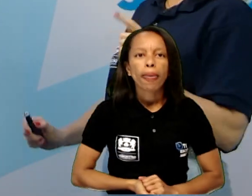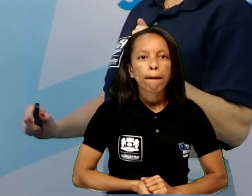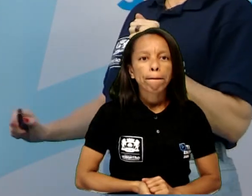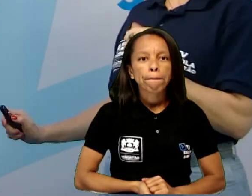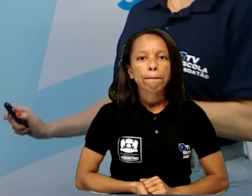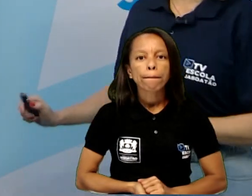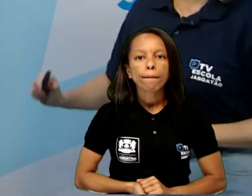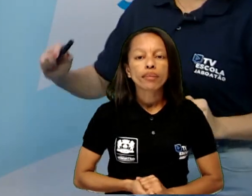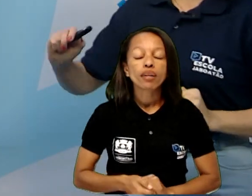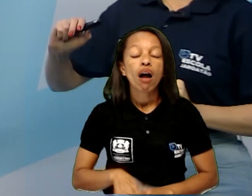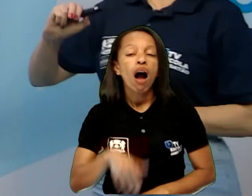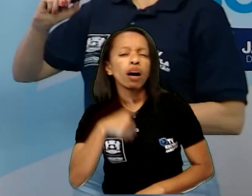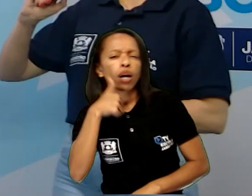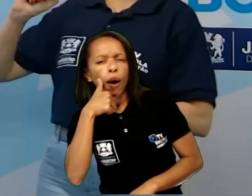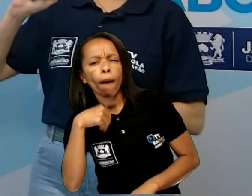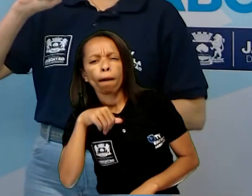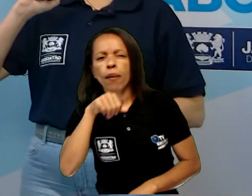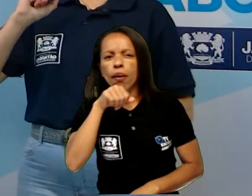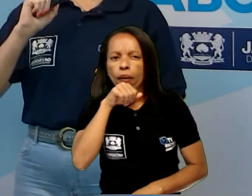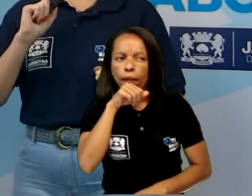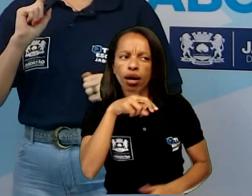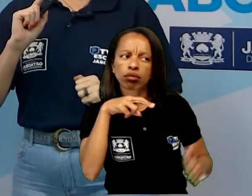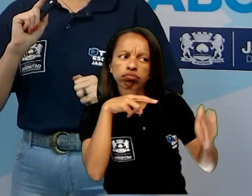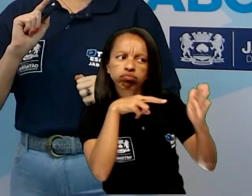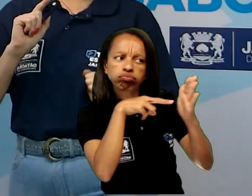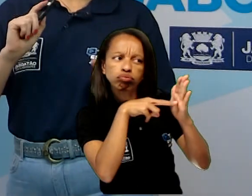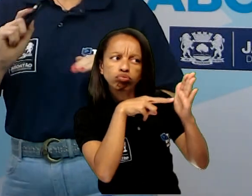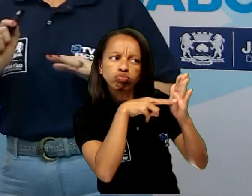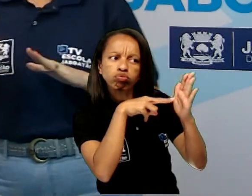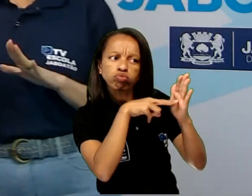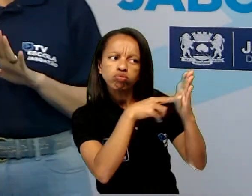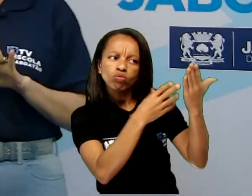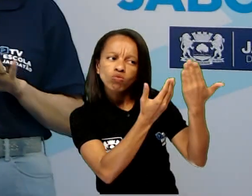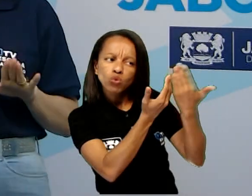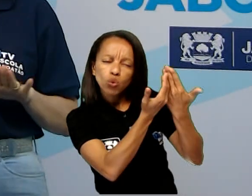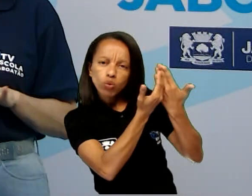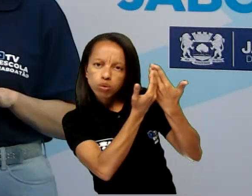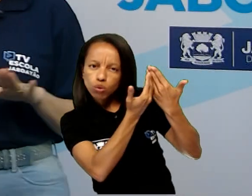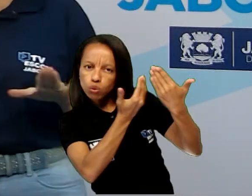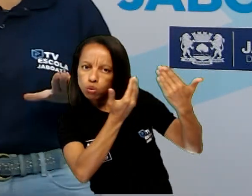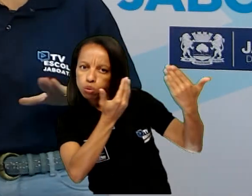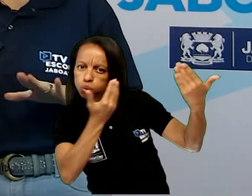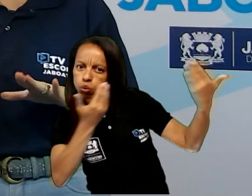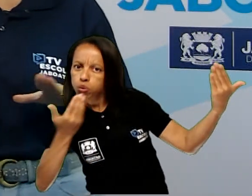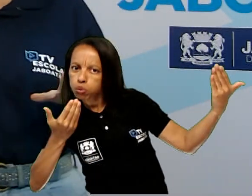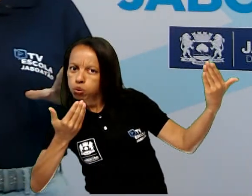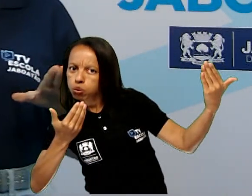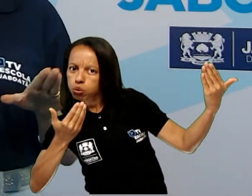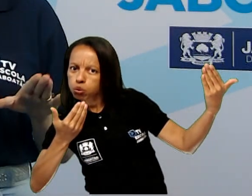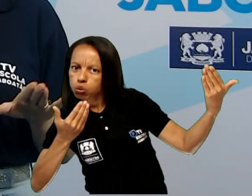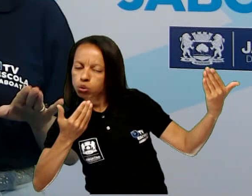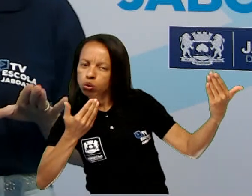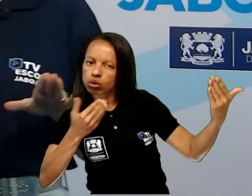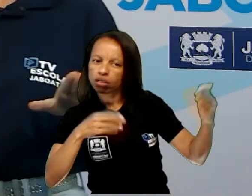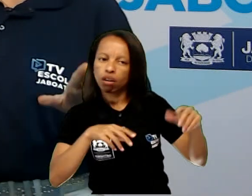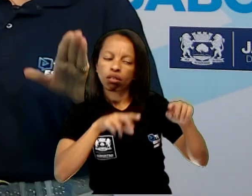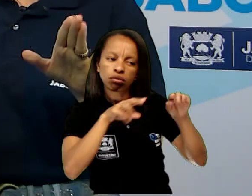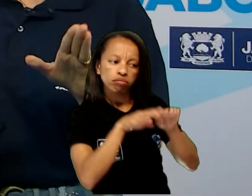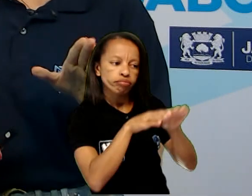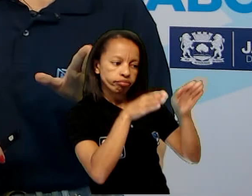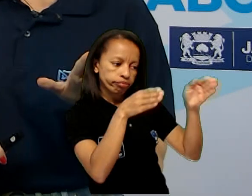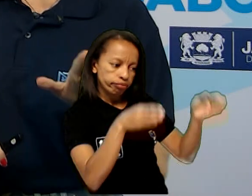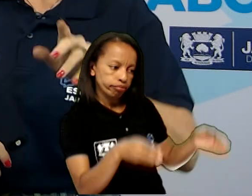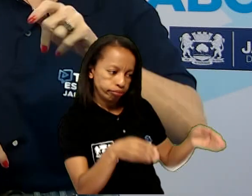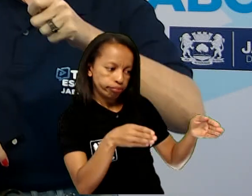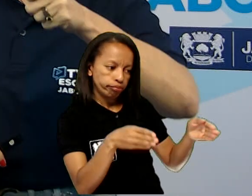Quando mamãe instalar tomadas longe do alcance de vocês, não inventa de colocar aquele banquinho para